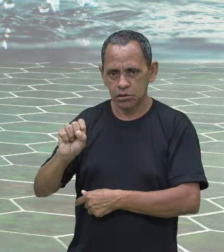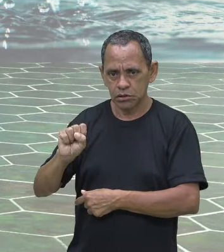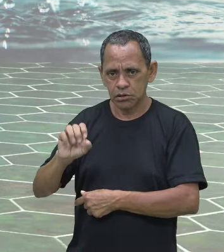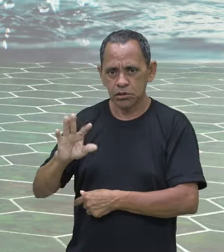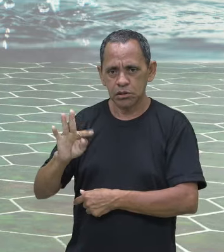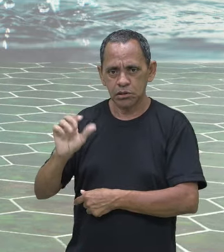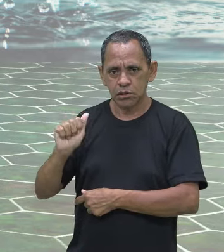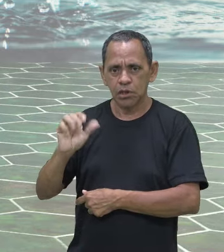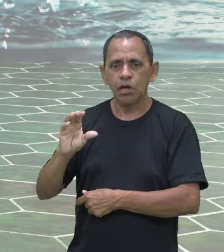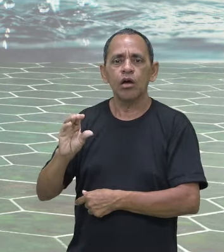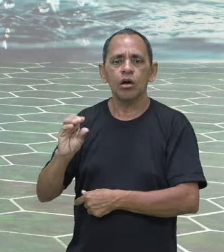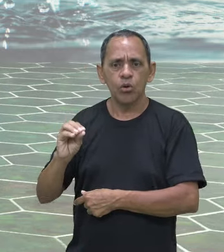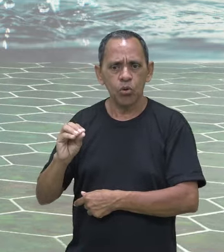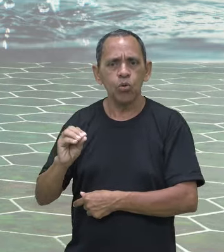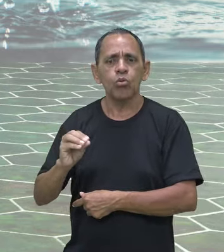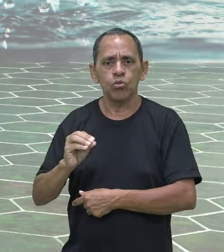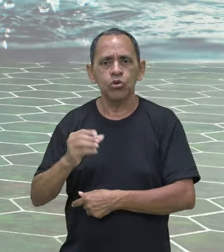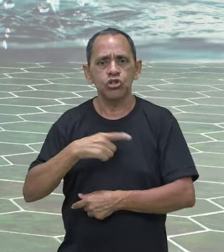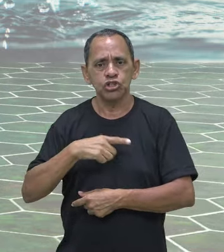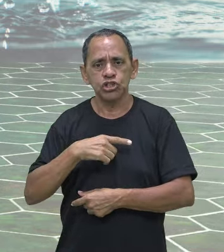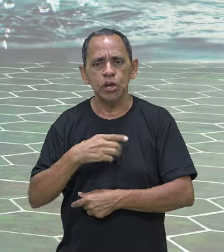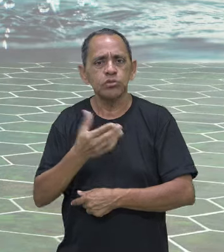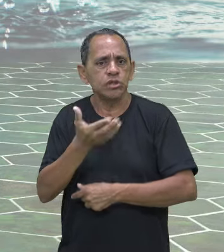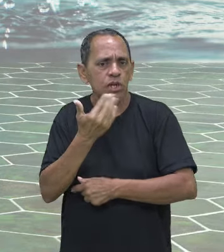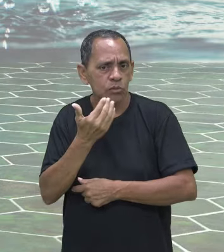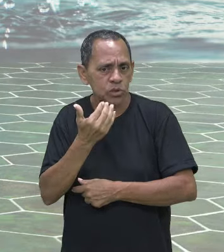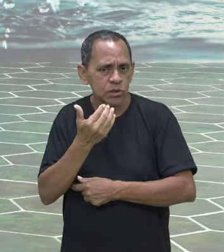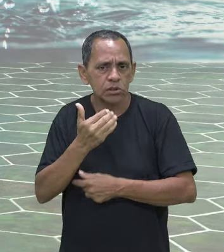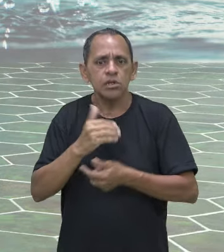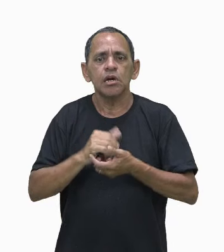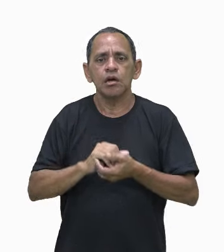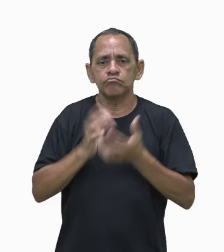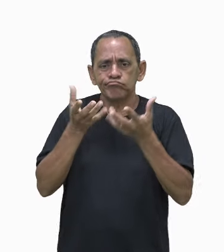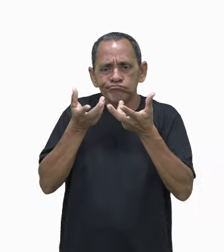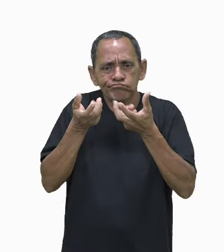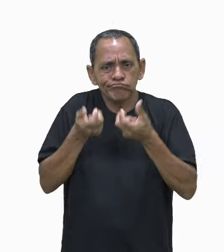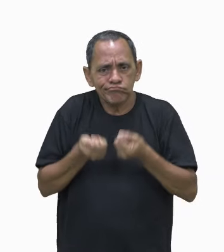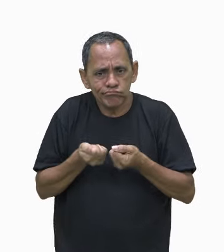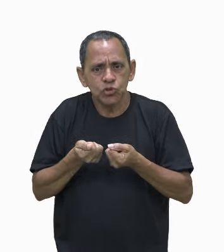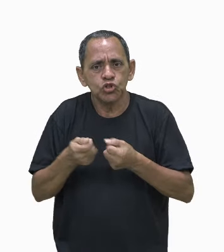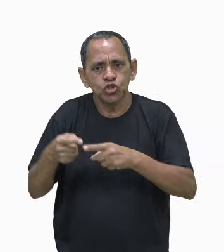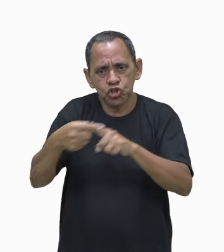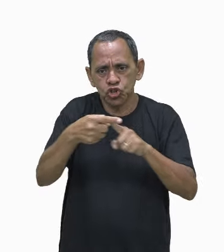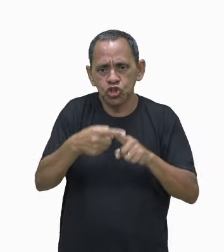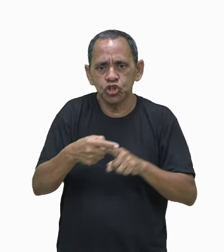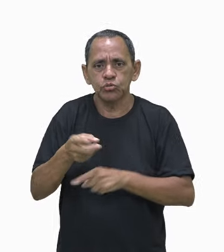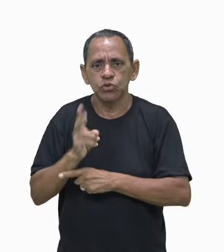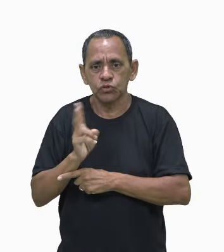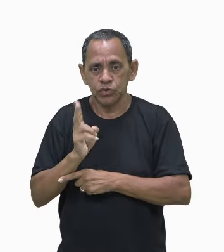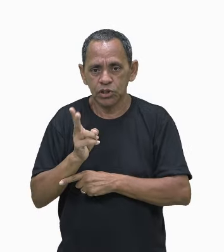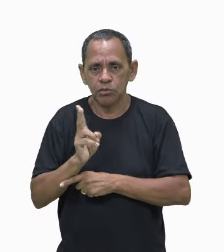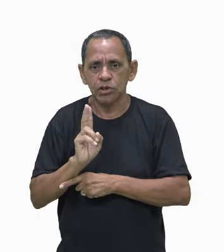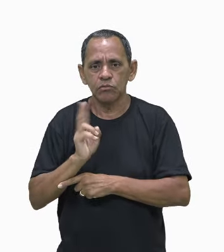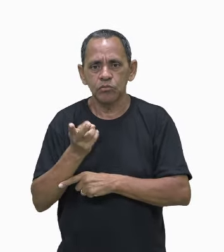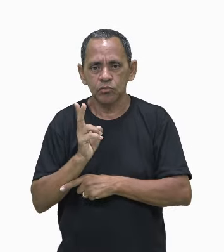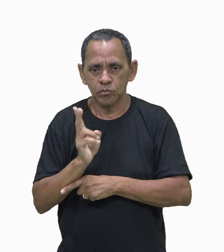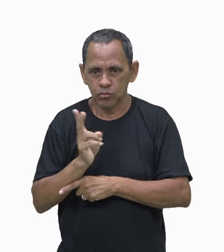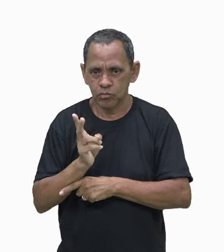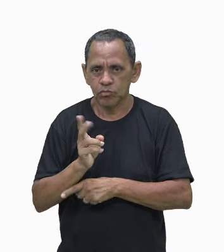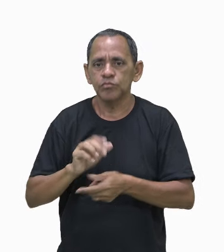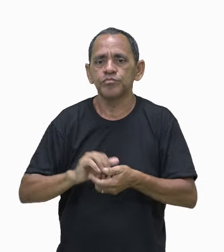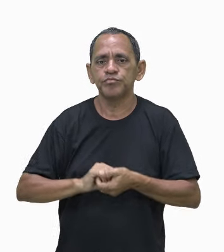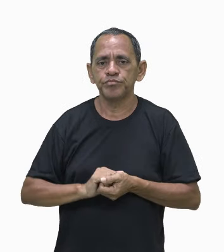nutrientes, dessas vitaminas, sais minerais, e nós vamos ver agora quais são os tipos das vitaminas, né, os tipos de vitaminas que